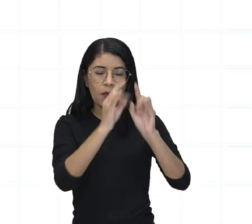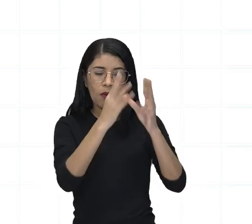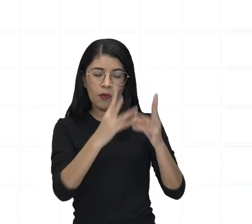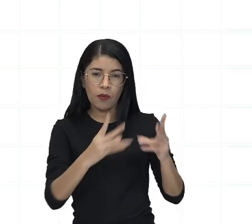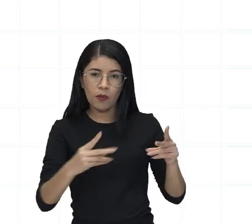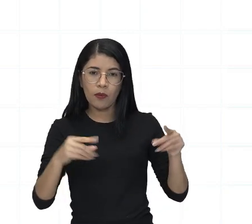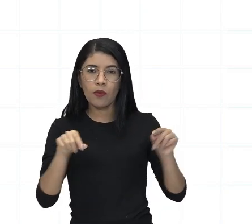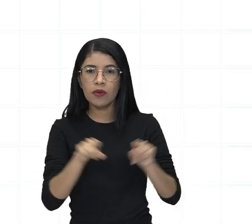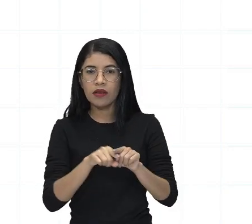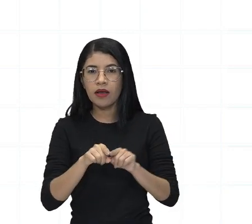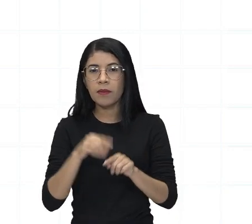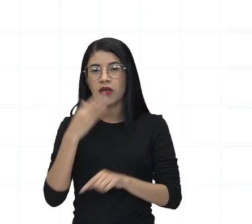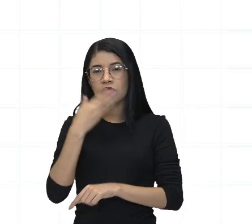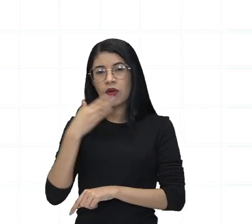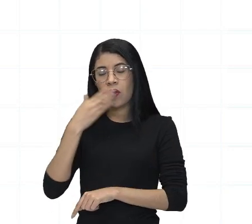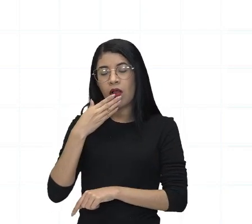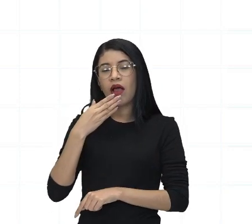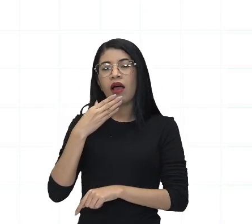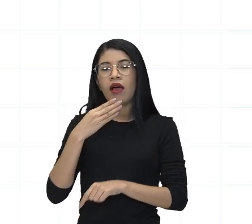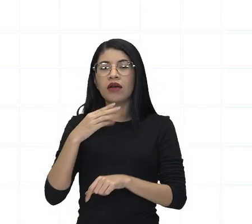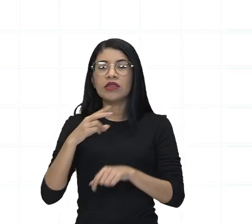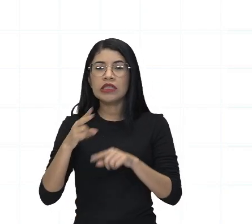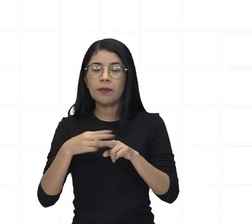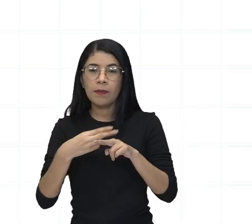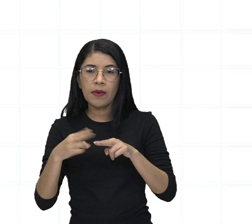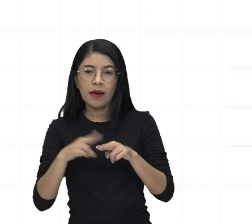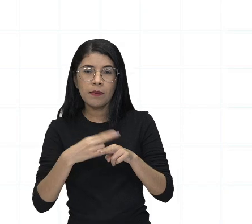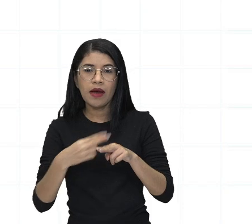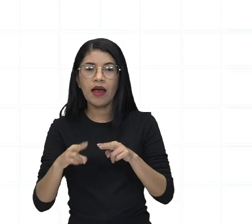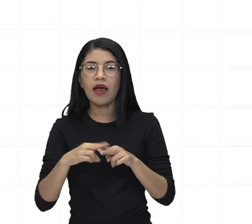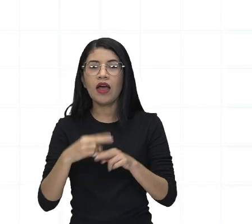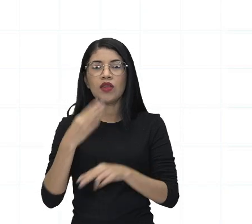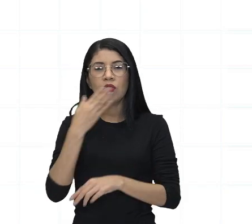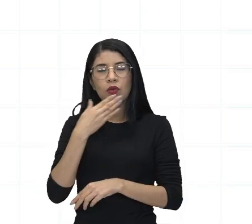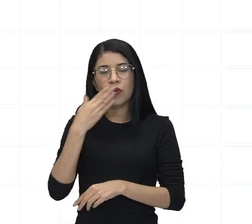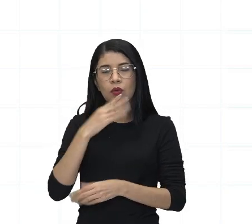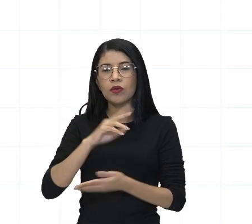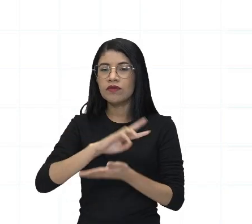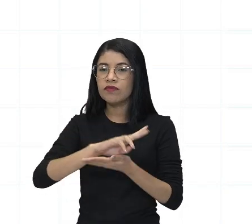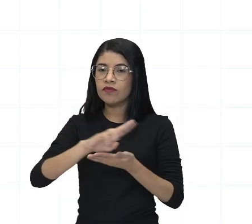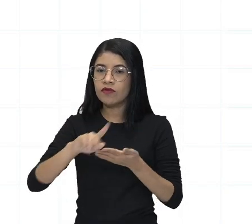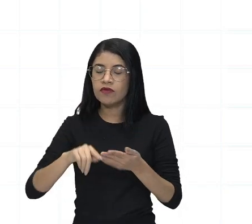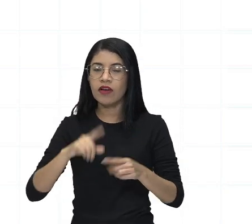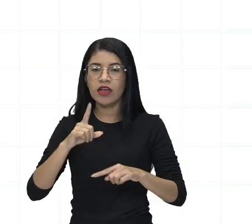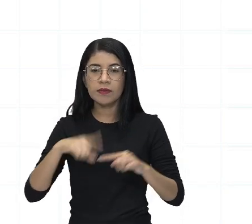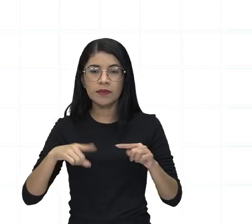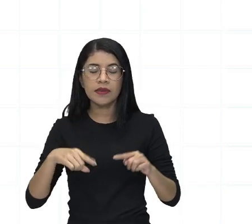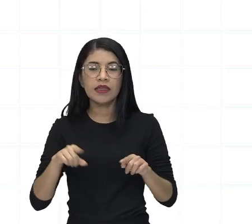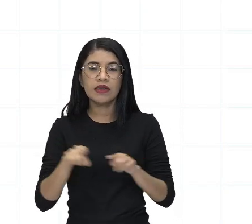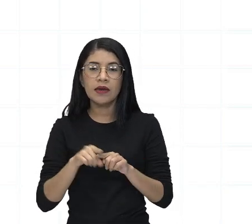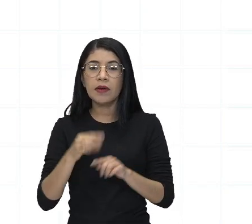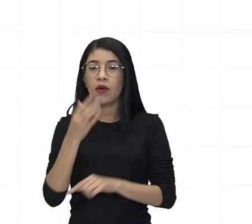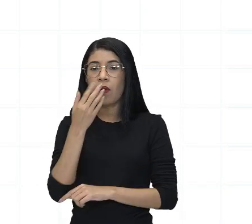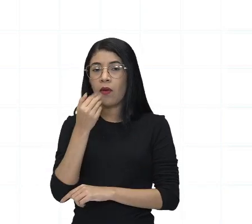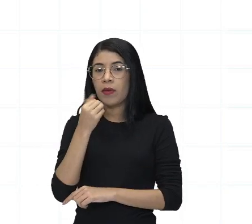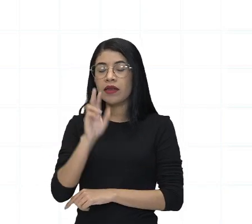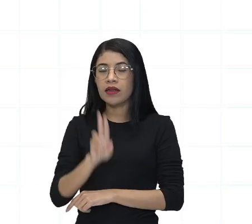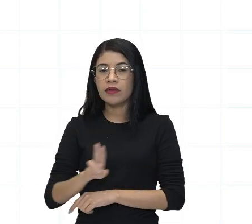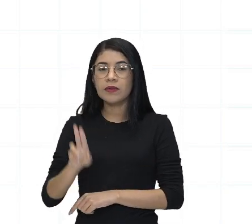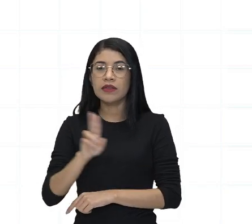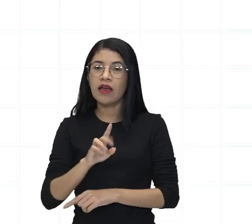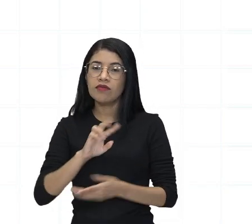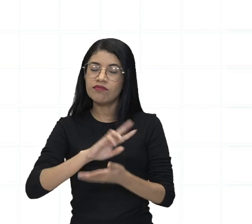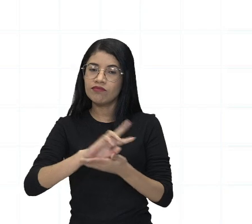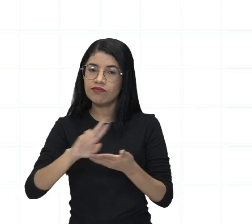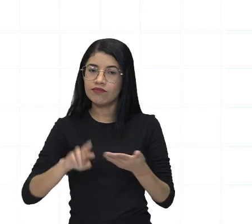açúcar e chocolate, geleia, doce de leite, manteiga de amendoim, ketchup, gel, xarope,